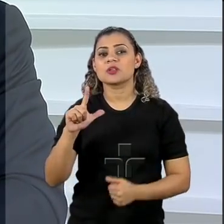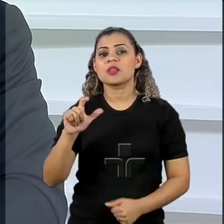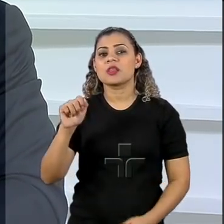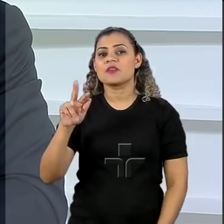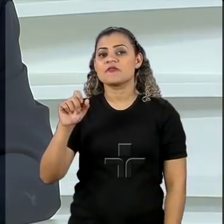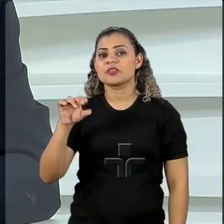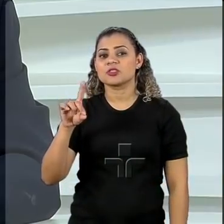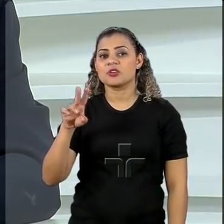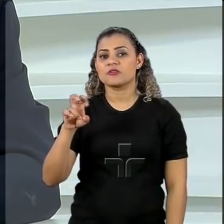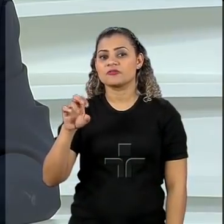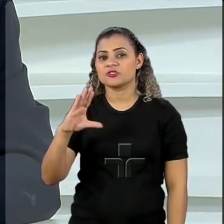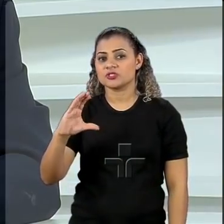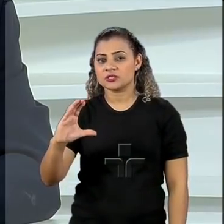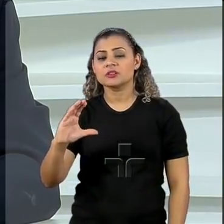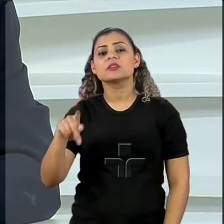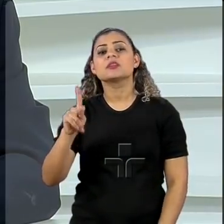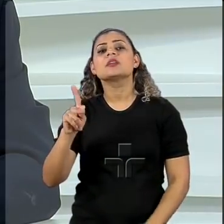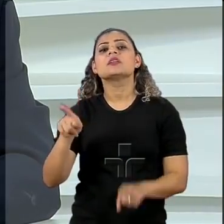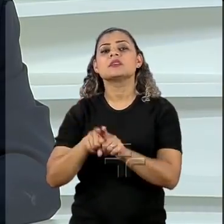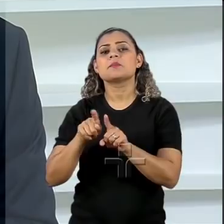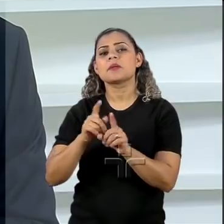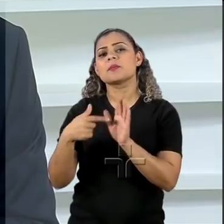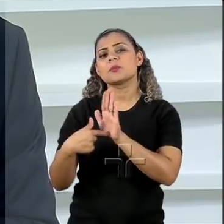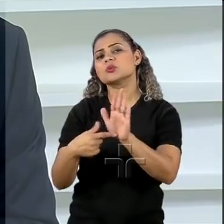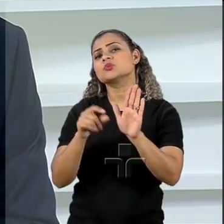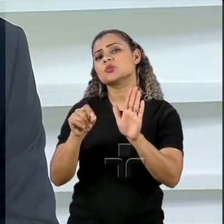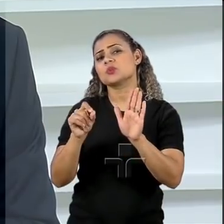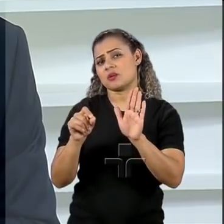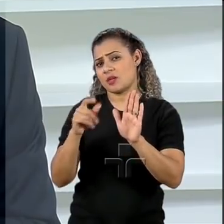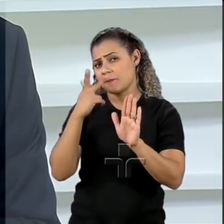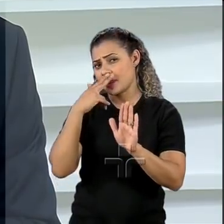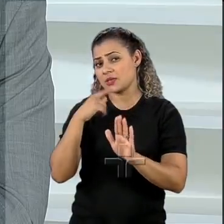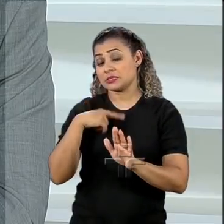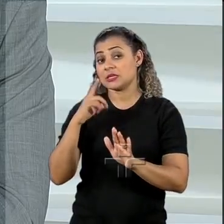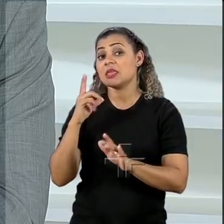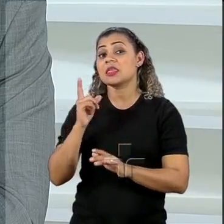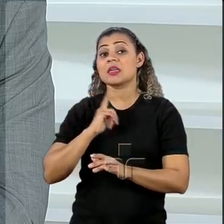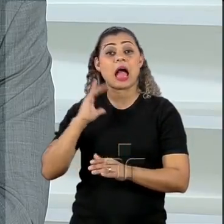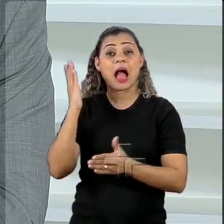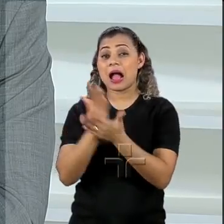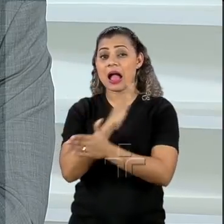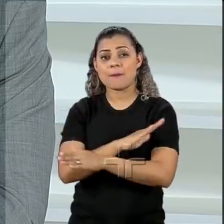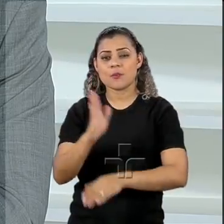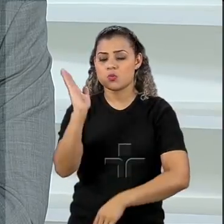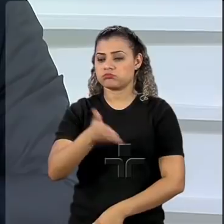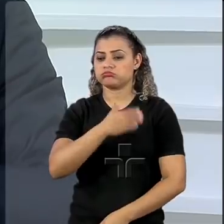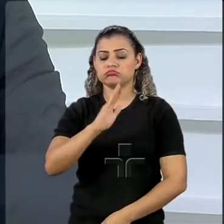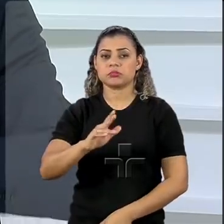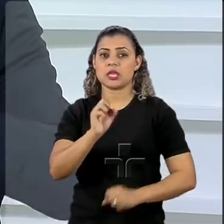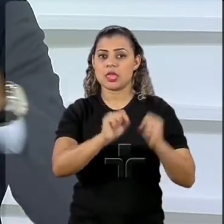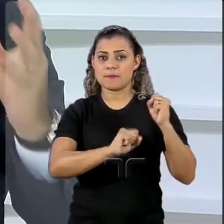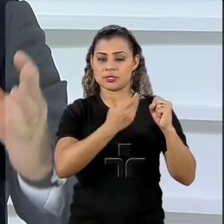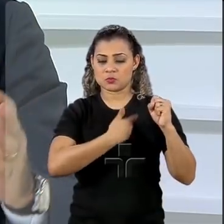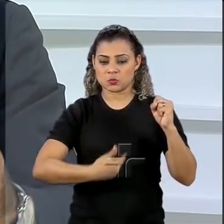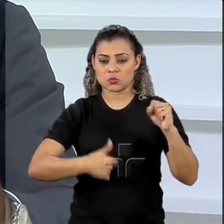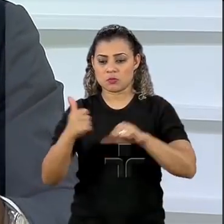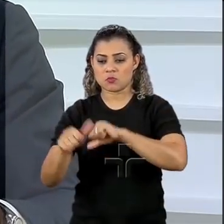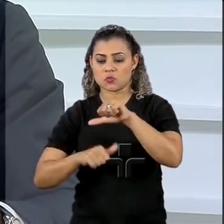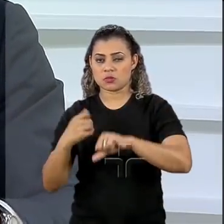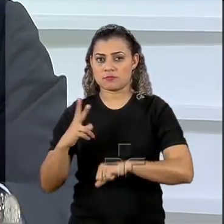não é? Sustou as privatizações e parece para a sociedade que havia,